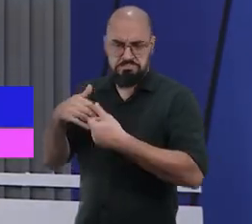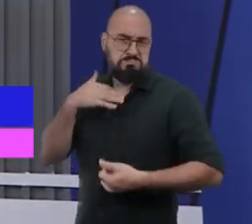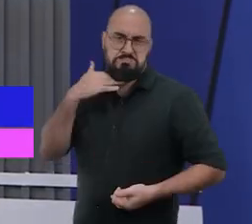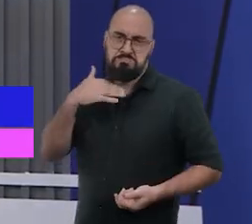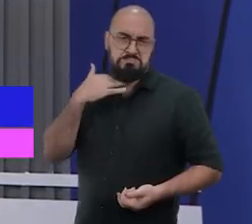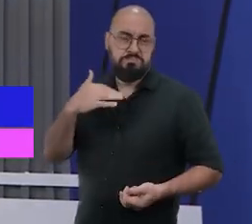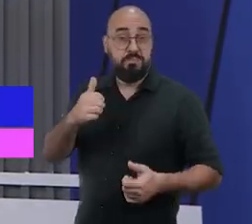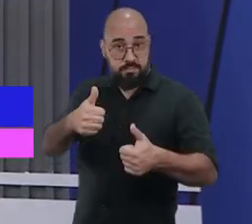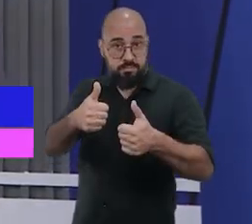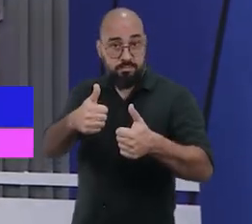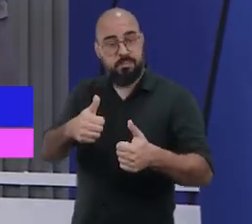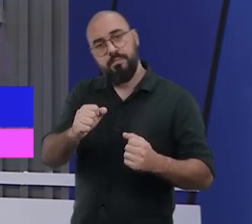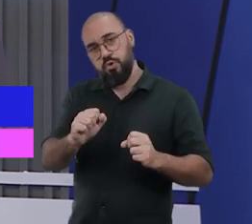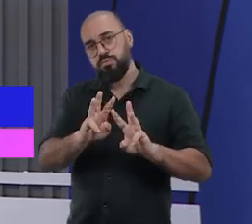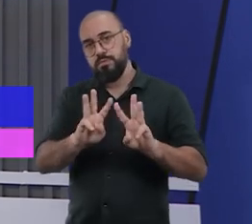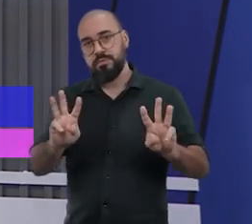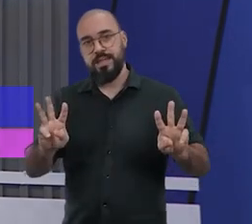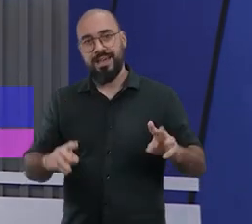site é